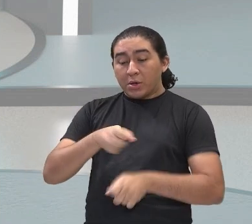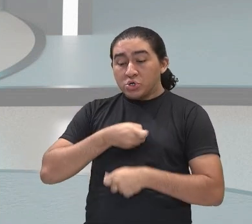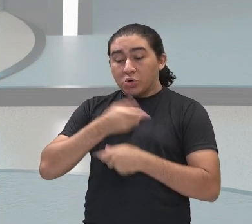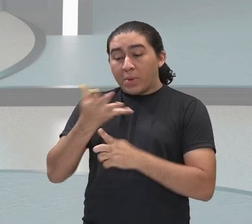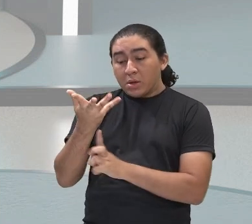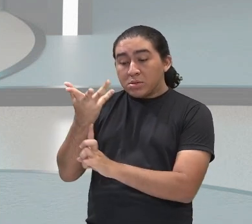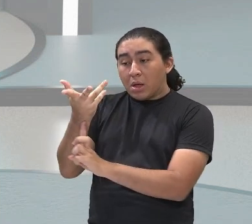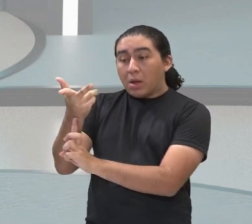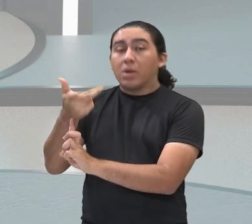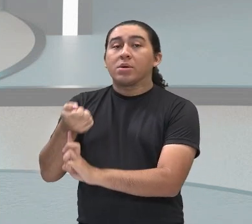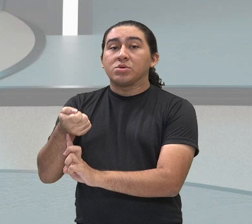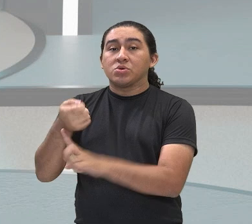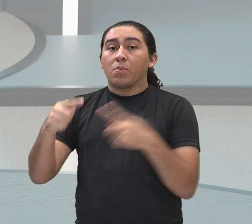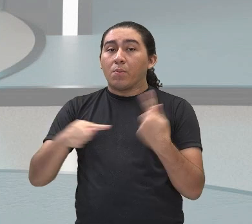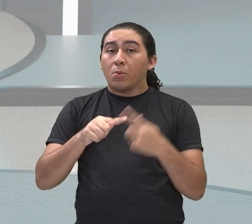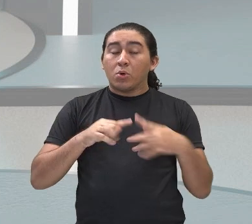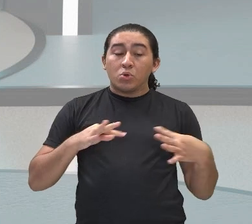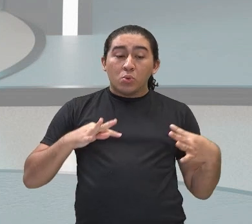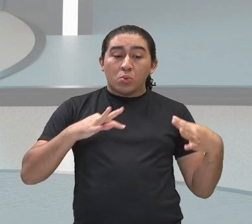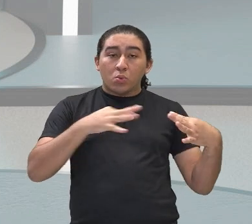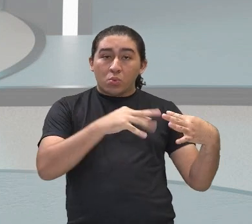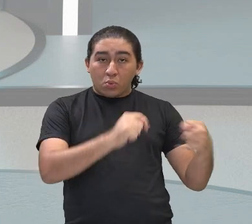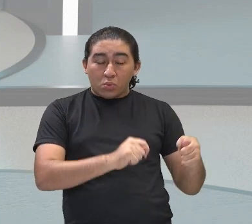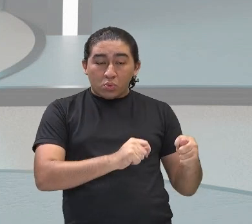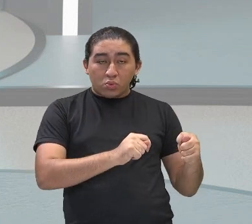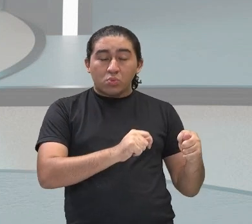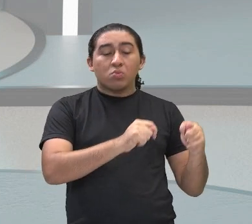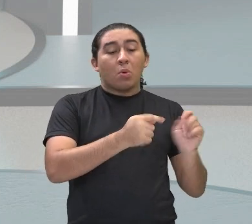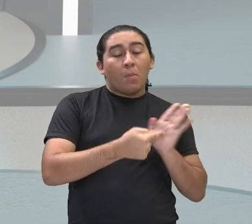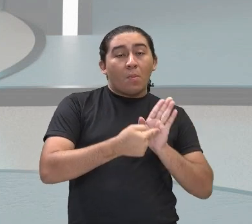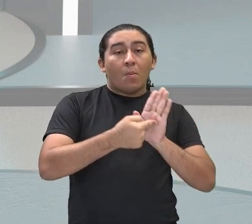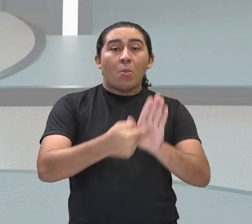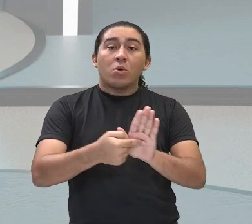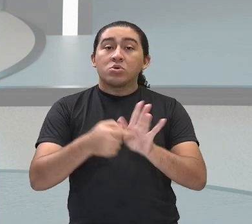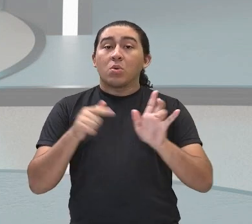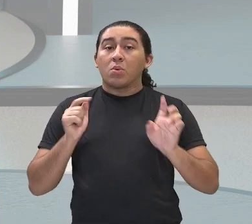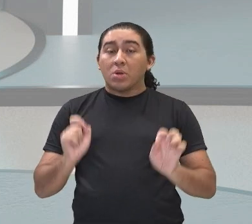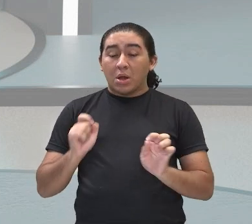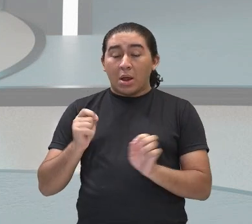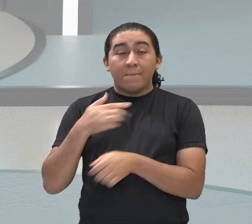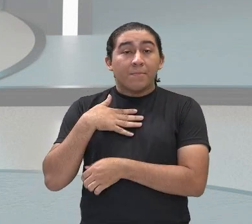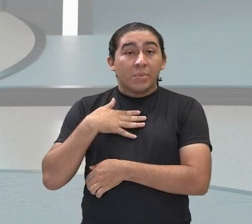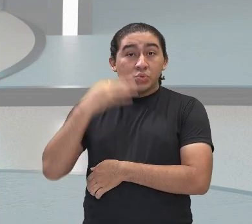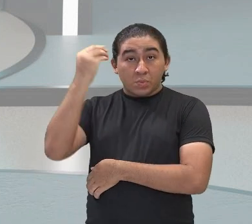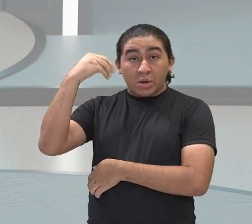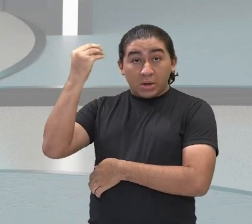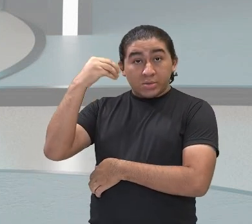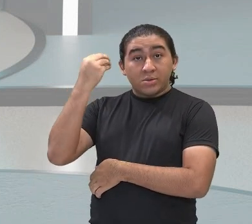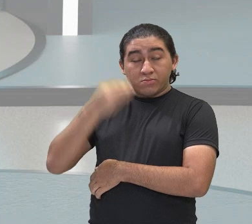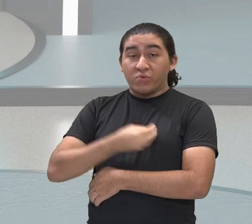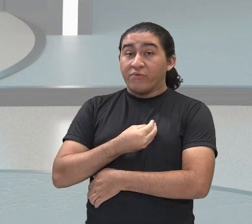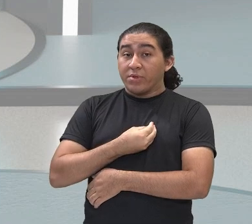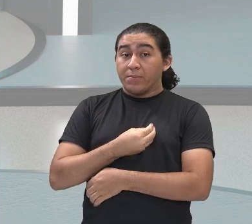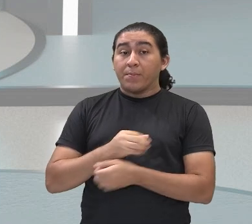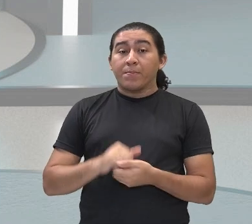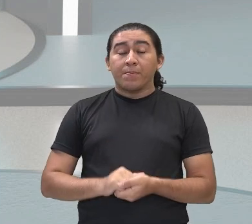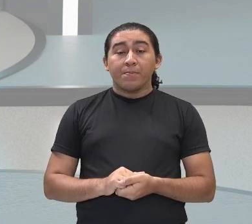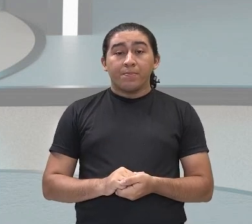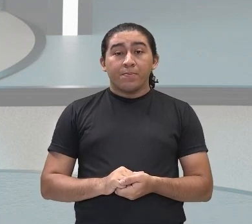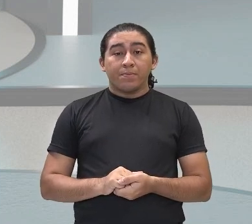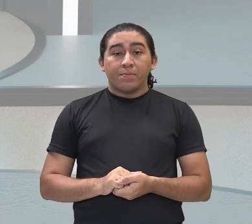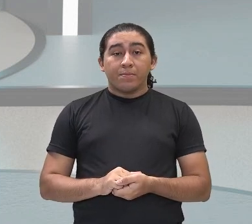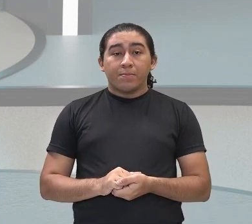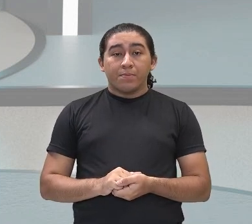Porque tudo isso vai mostrando aquilo que eu vou vivenciando. Dessa